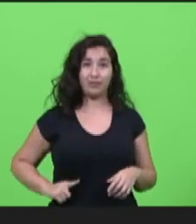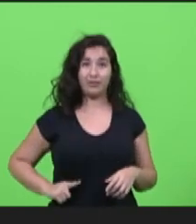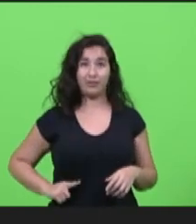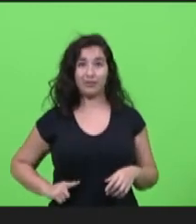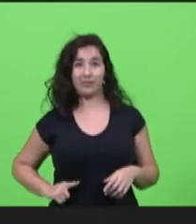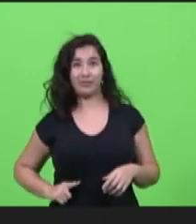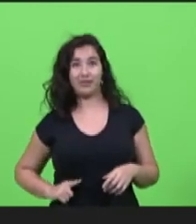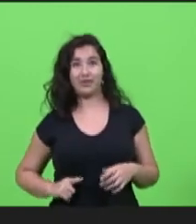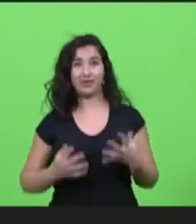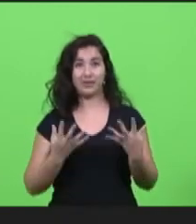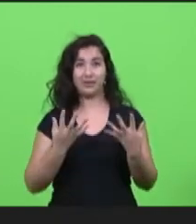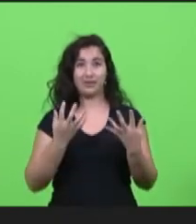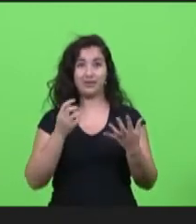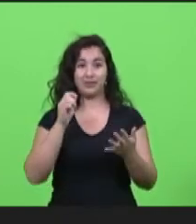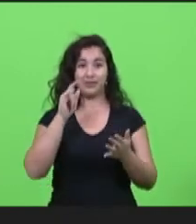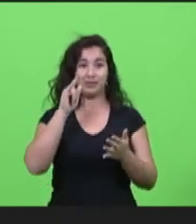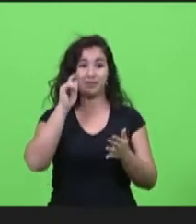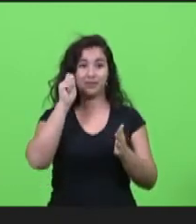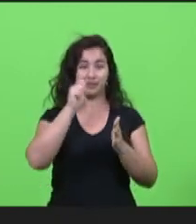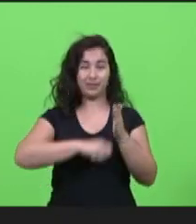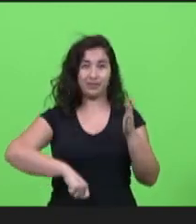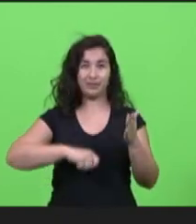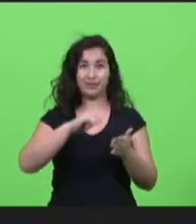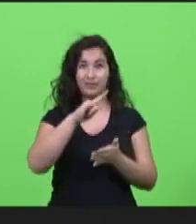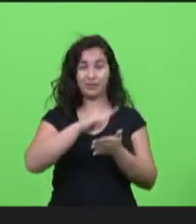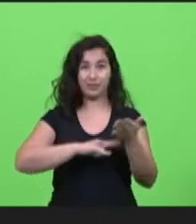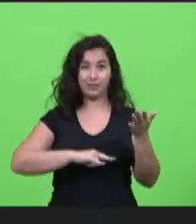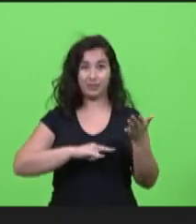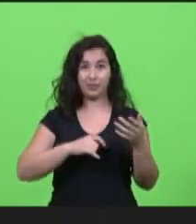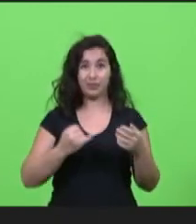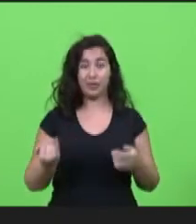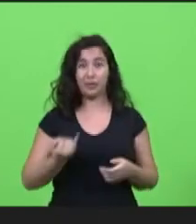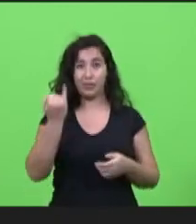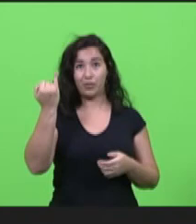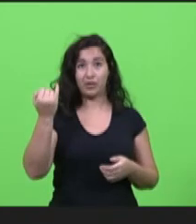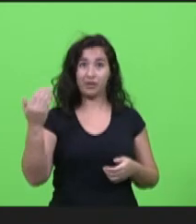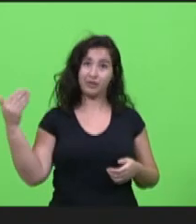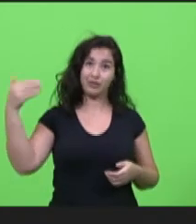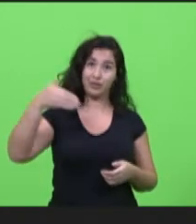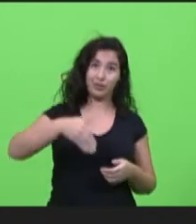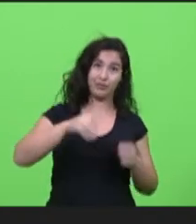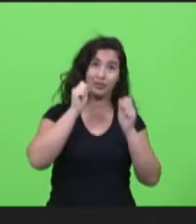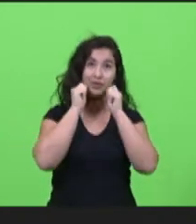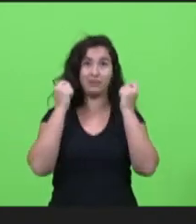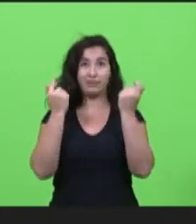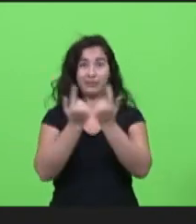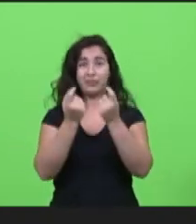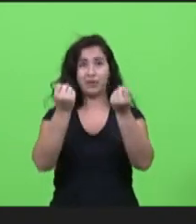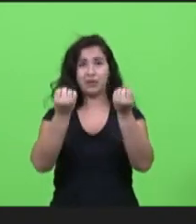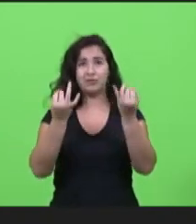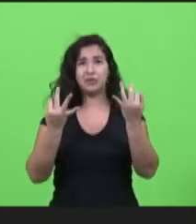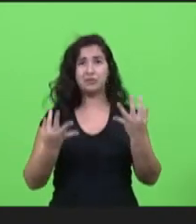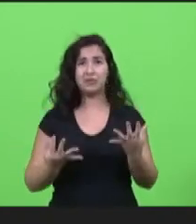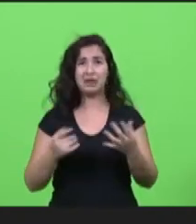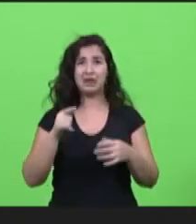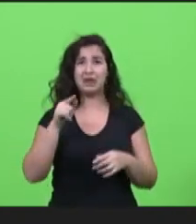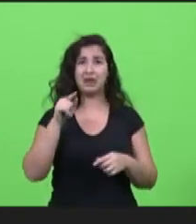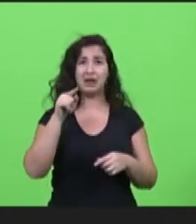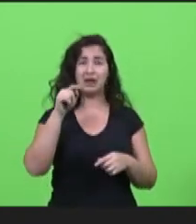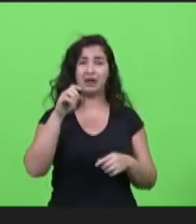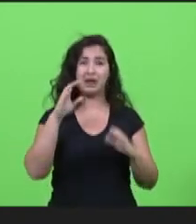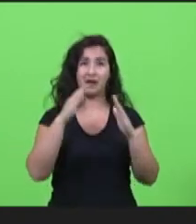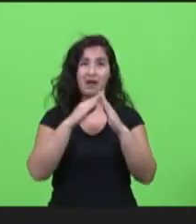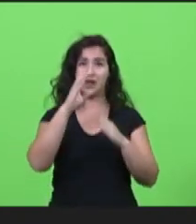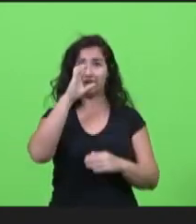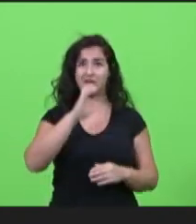firmou aquele documento. É importante que ele viesse ao parlamento para explicar qual a participação da Casa Civil e